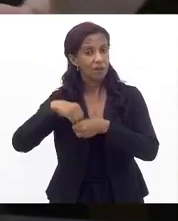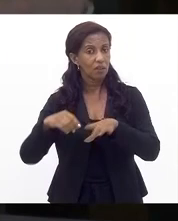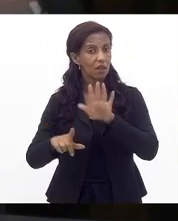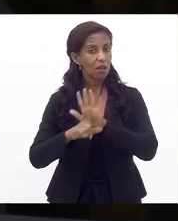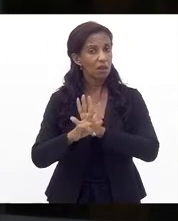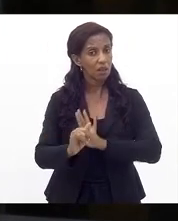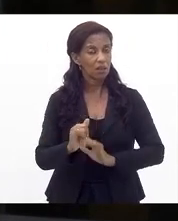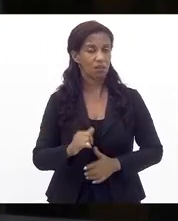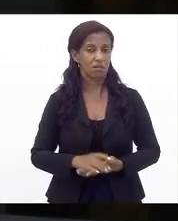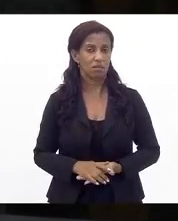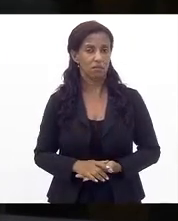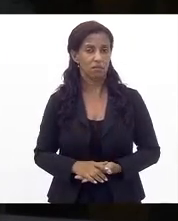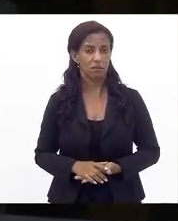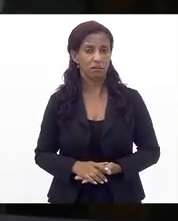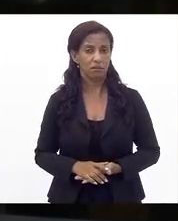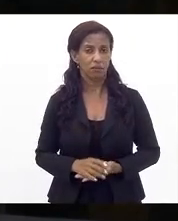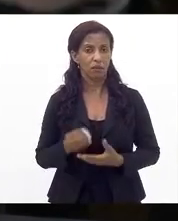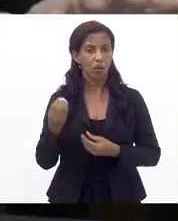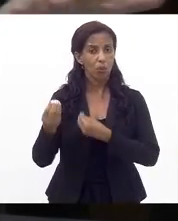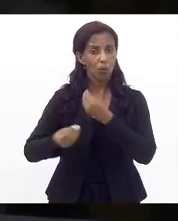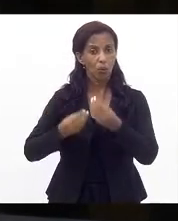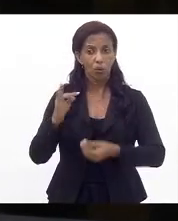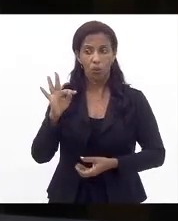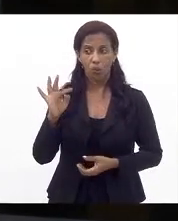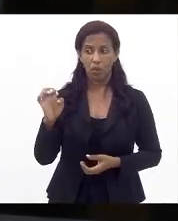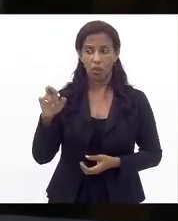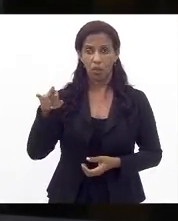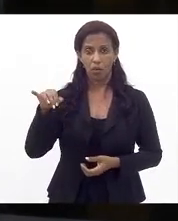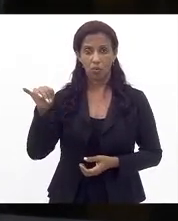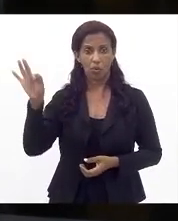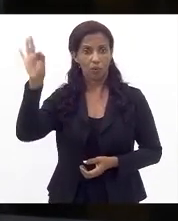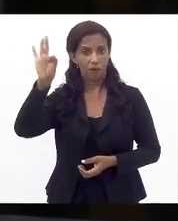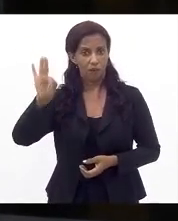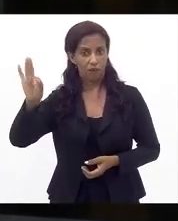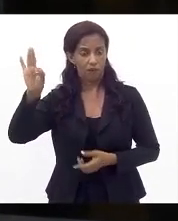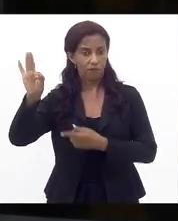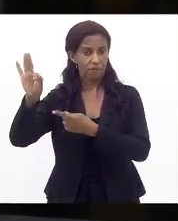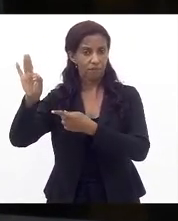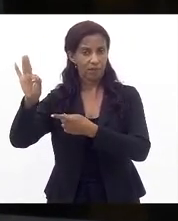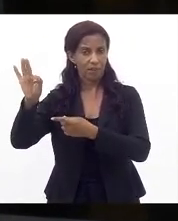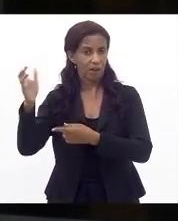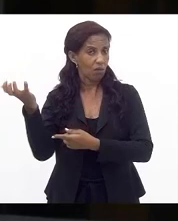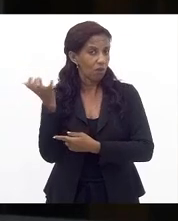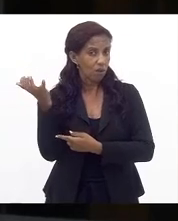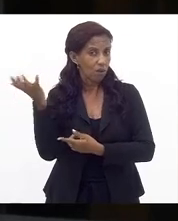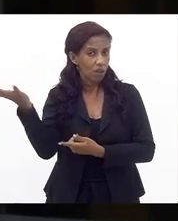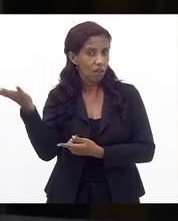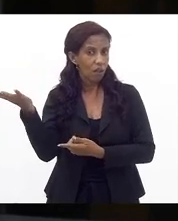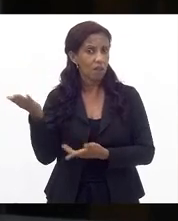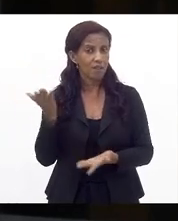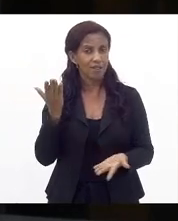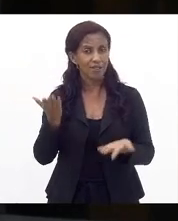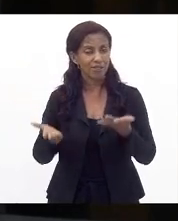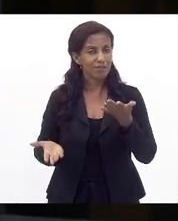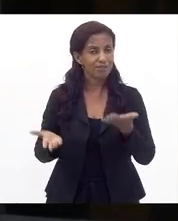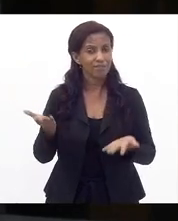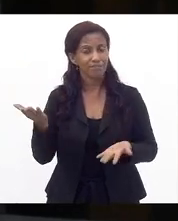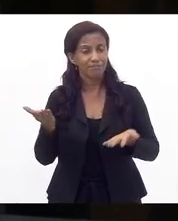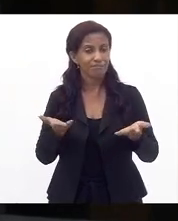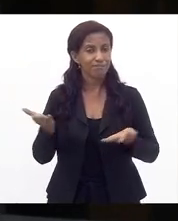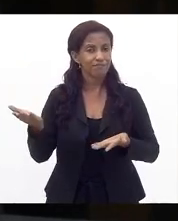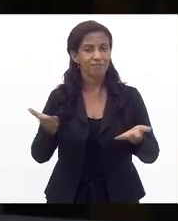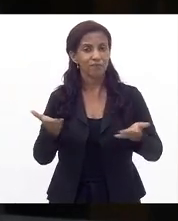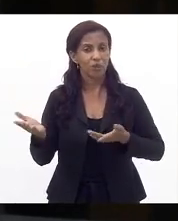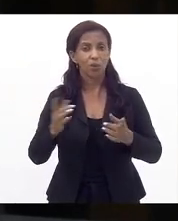lei o ou seja o que eu Tesouro Nacional quer e a gente tem sido flexível ao mesmo